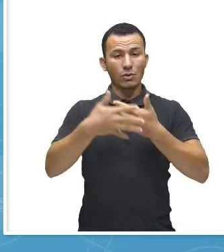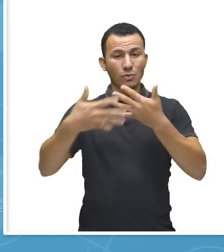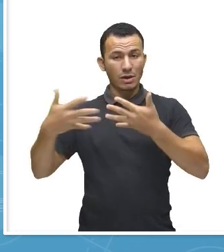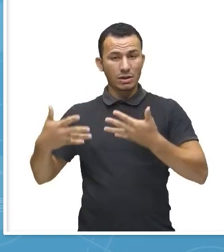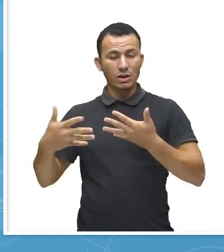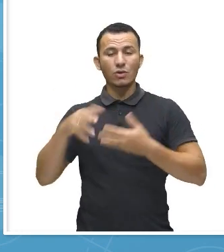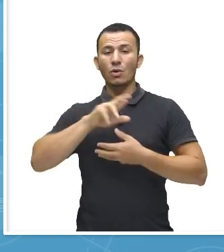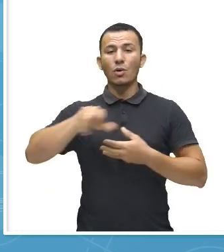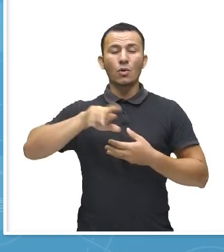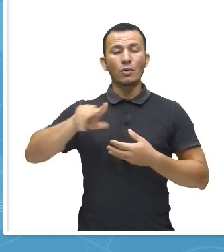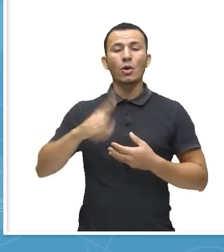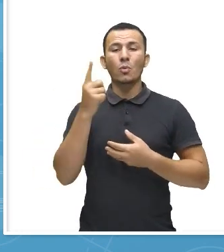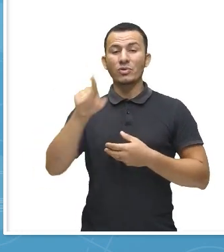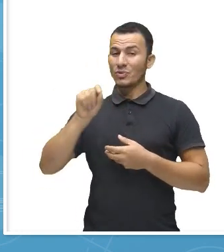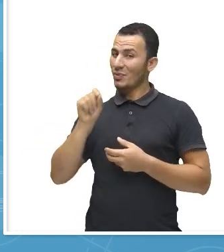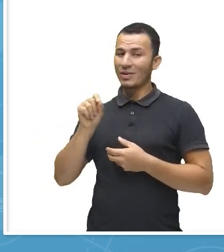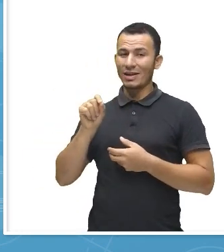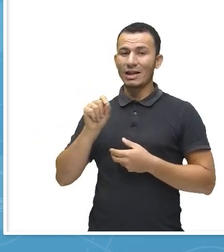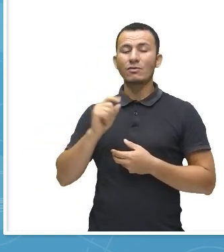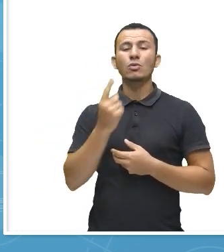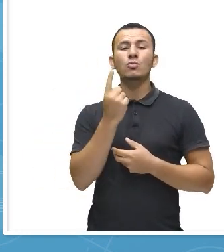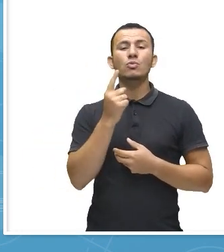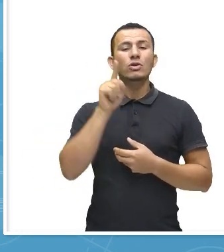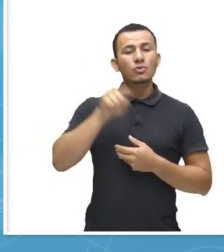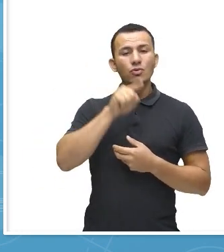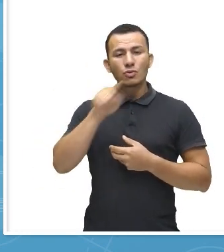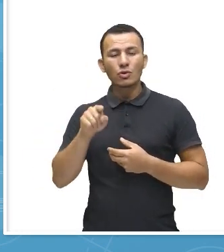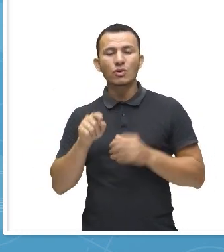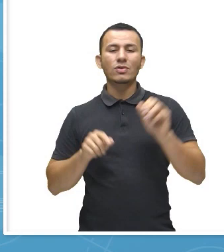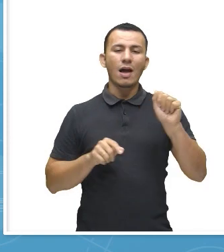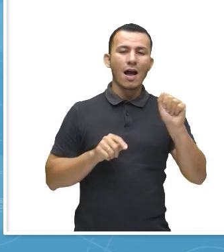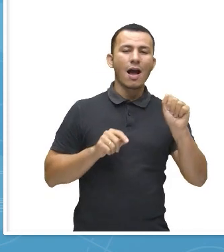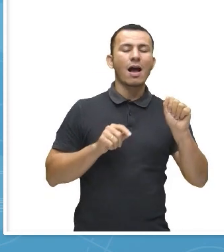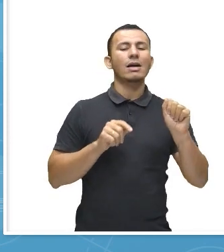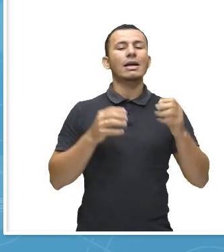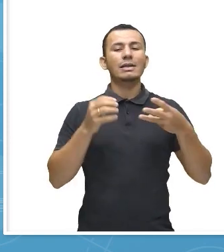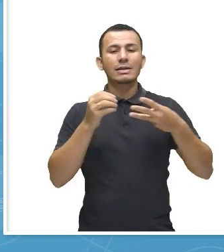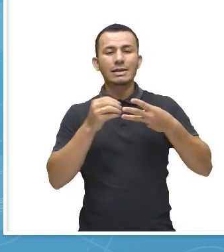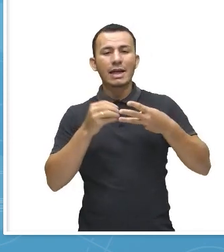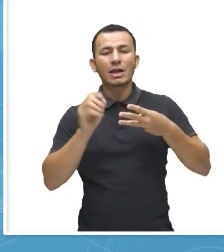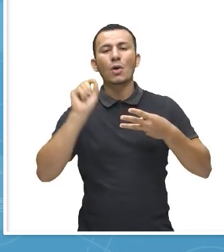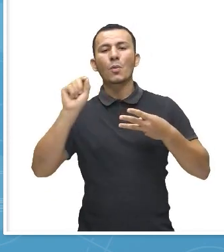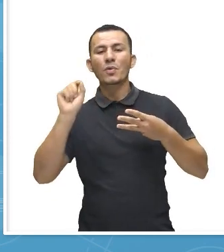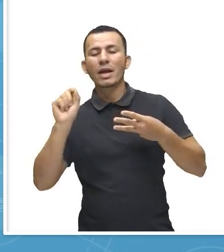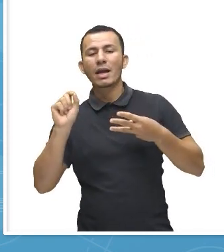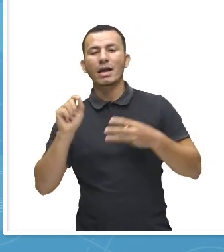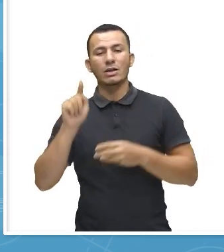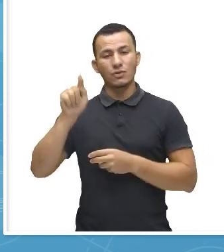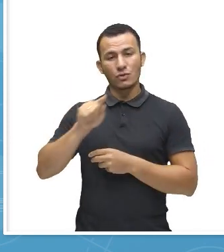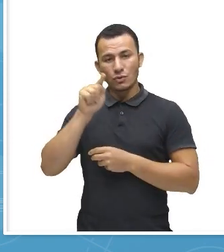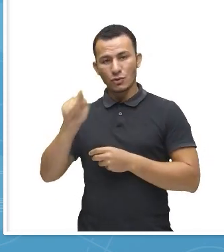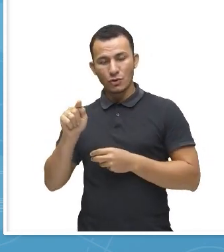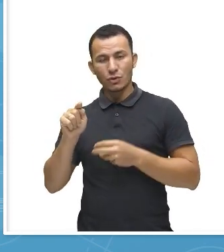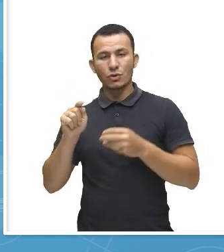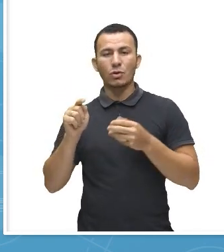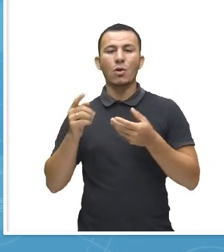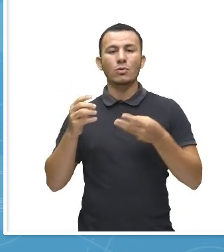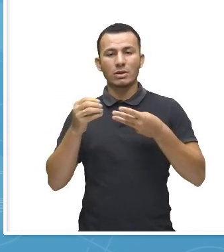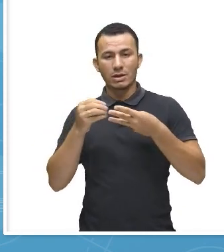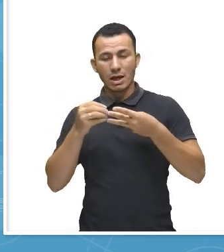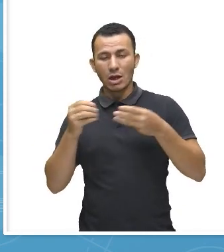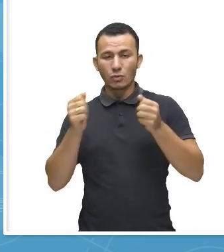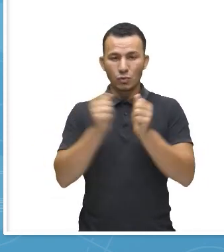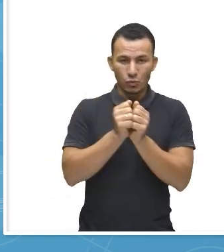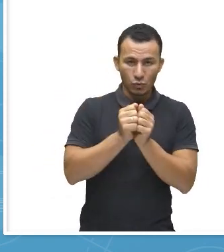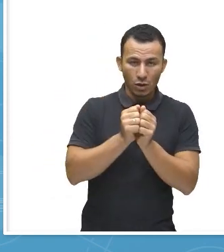vocês selecionarem uma alternativa, é para você ver aí, ó, letra A, as células são, e aí você marca, elas são juntas ou separadas? Se